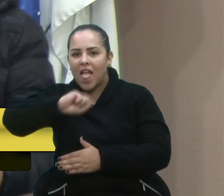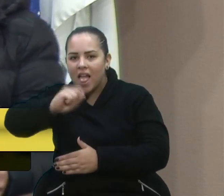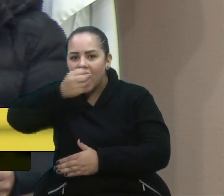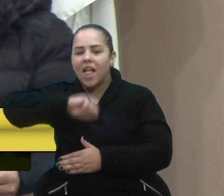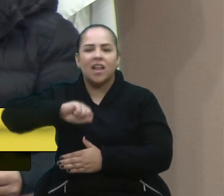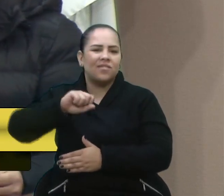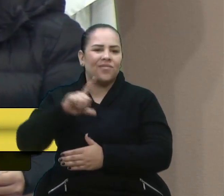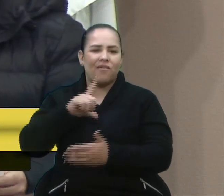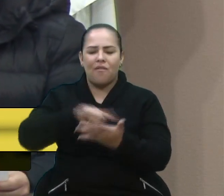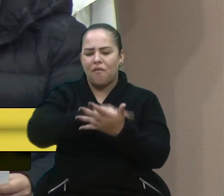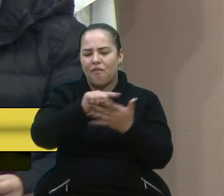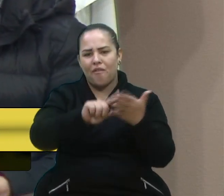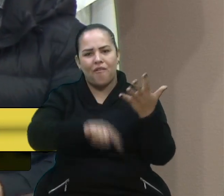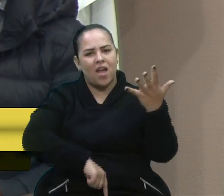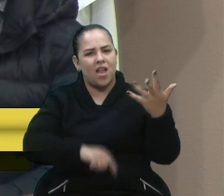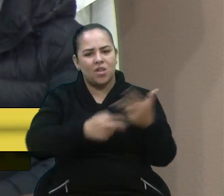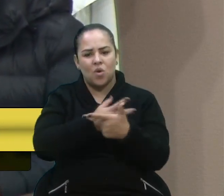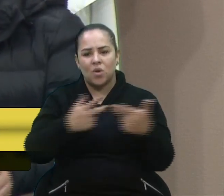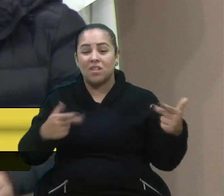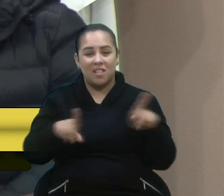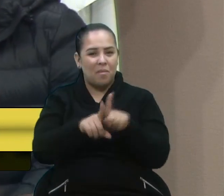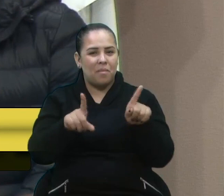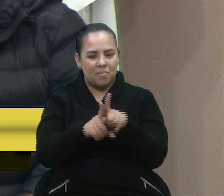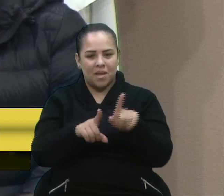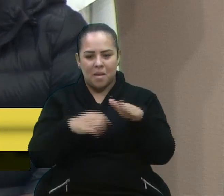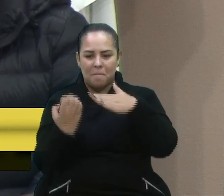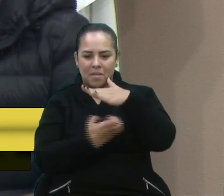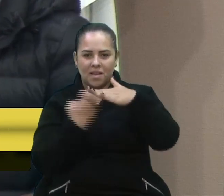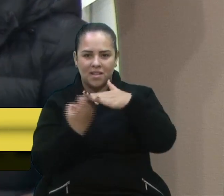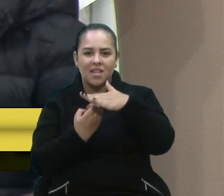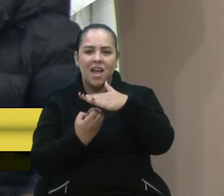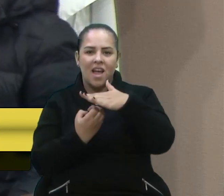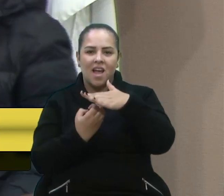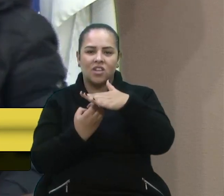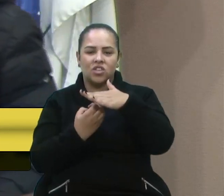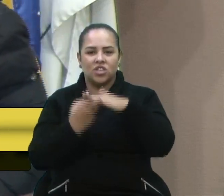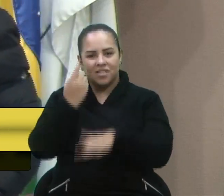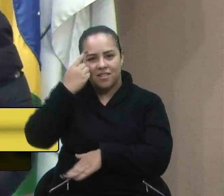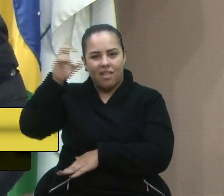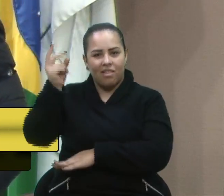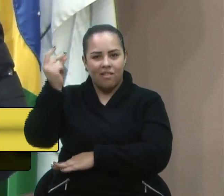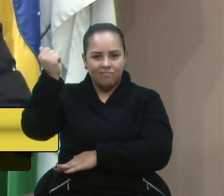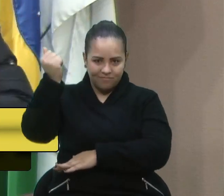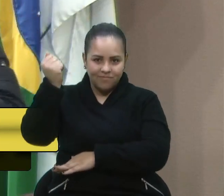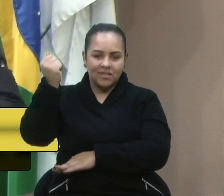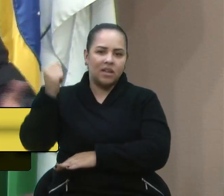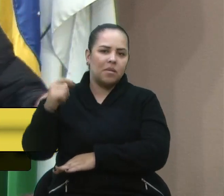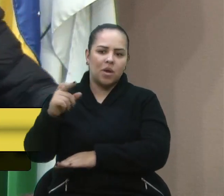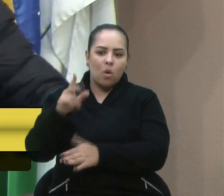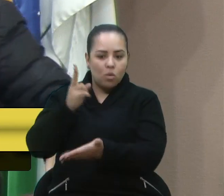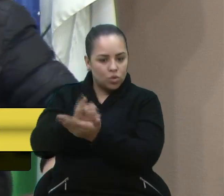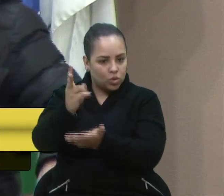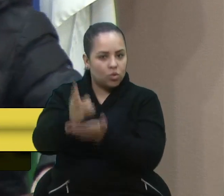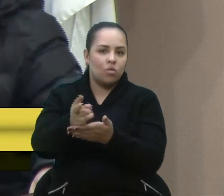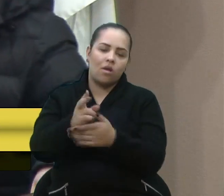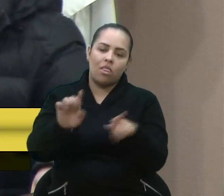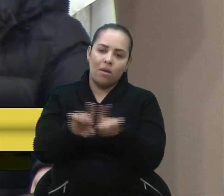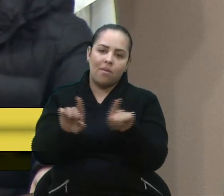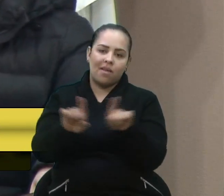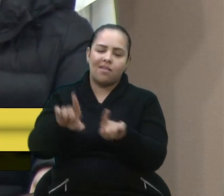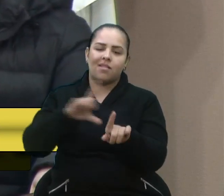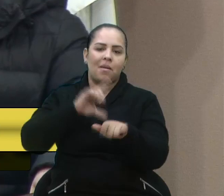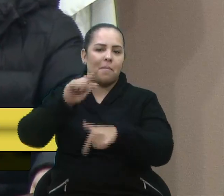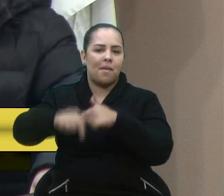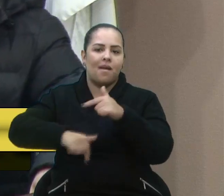e até startups estão sendo utilizados, prédios antigos, para manter a conservação e geração, obviamente, de muito emprego e renda